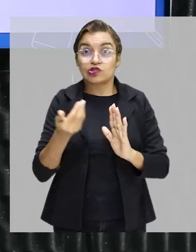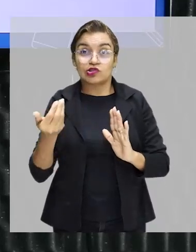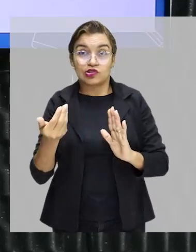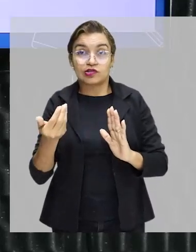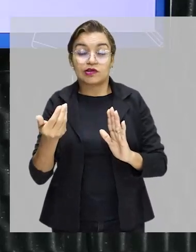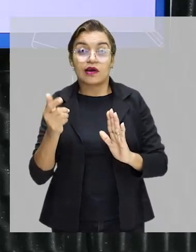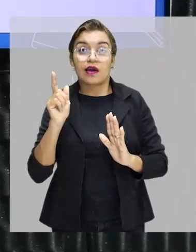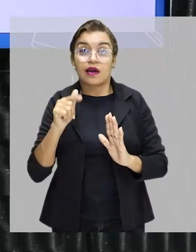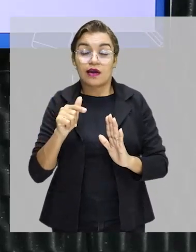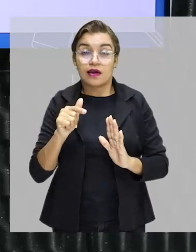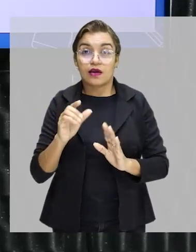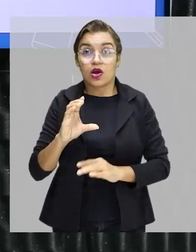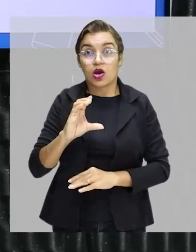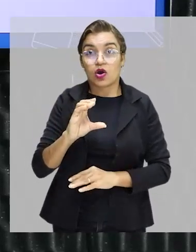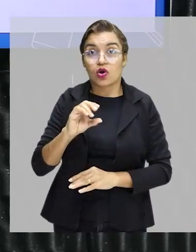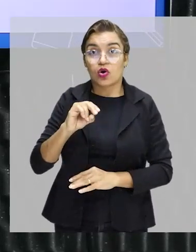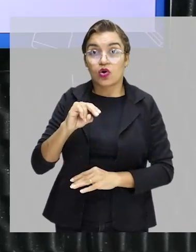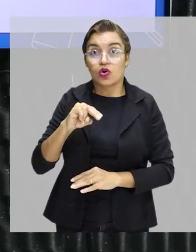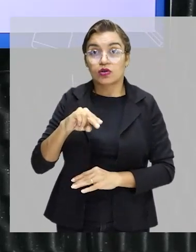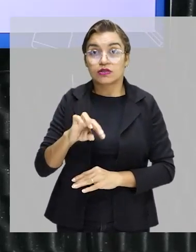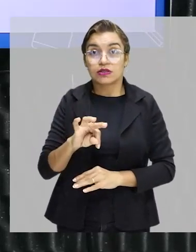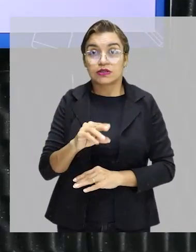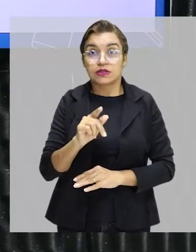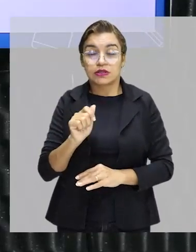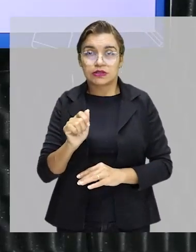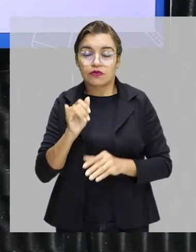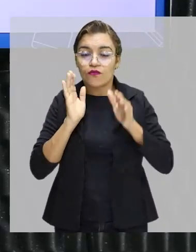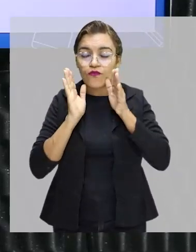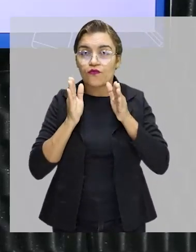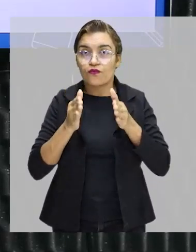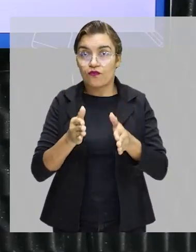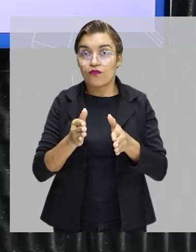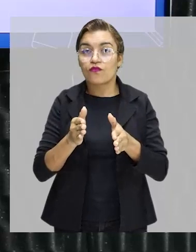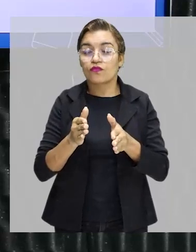promovendo a concentração, o aumento da